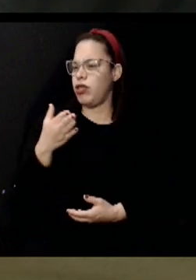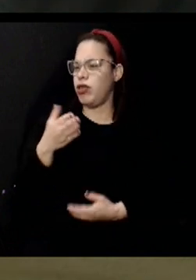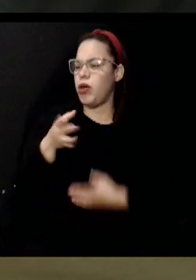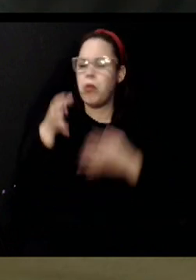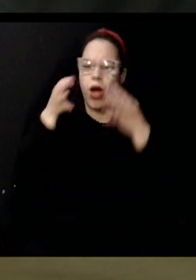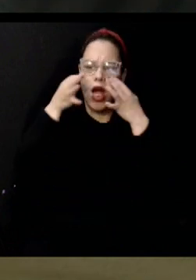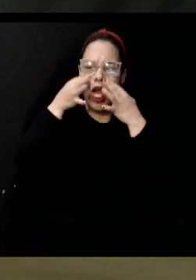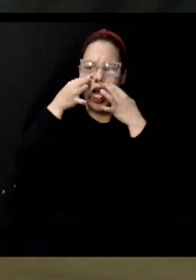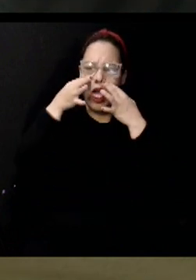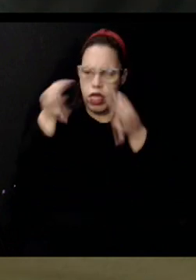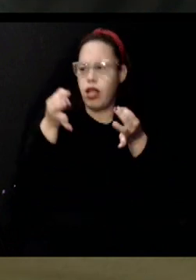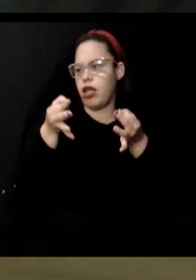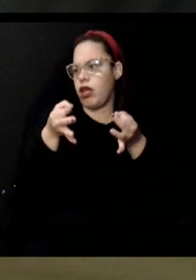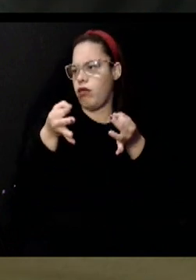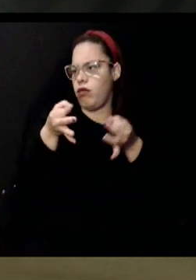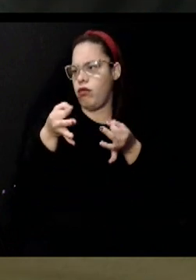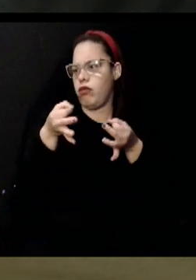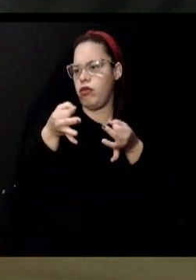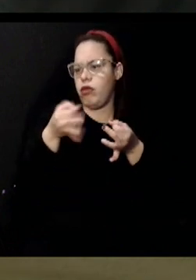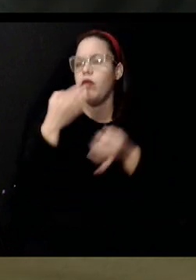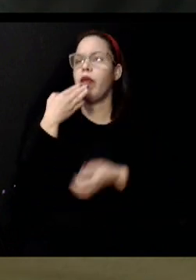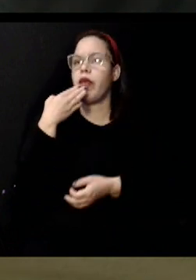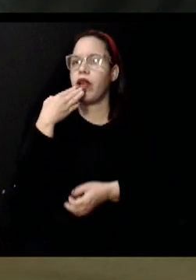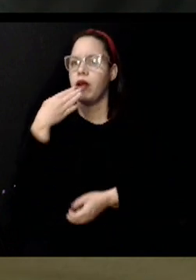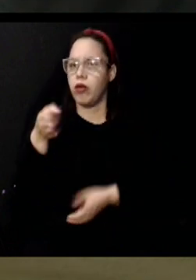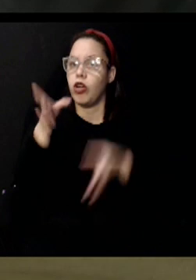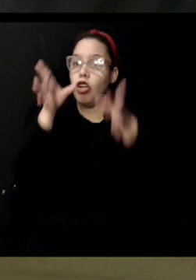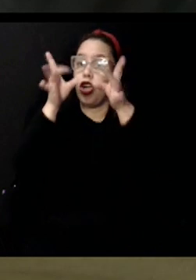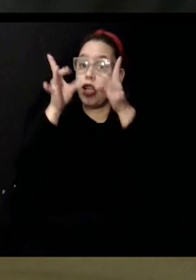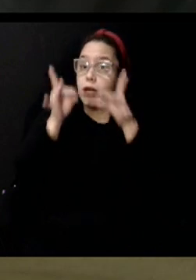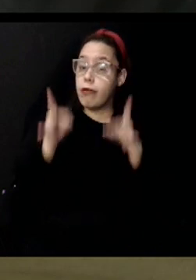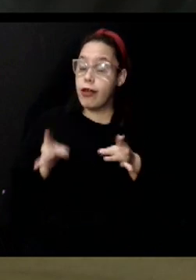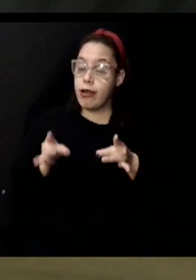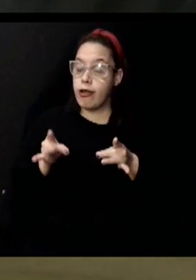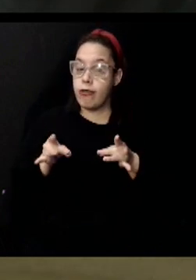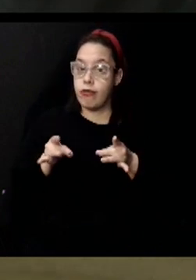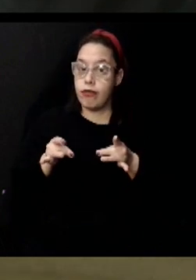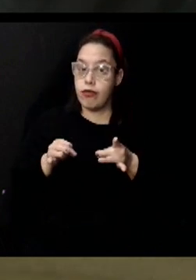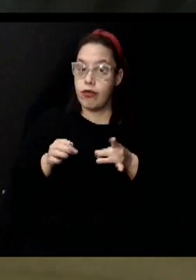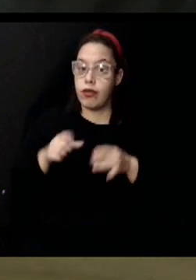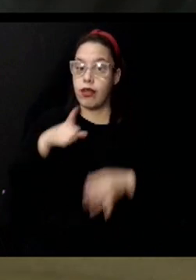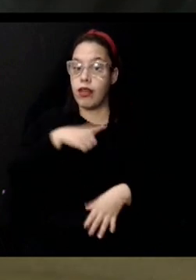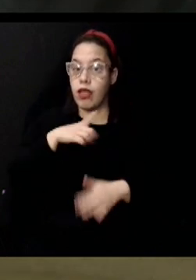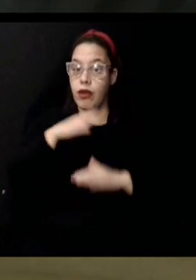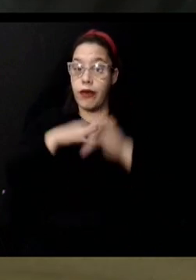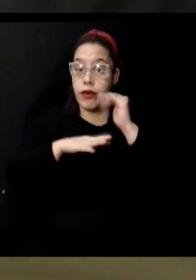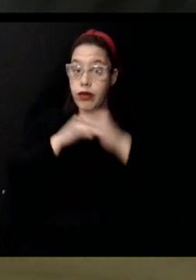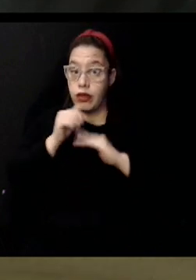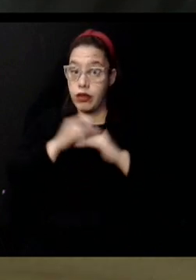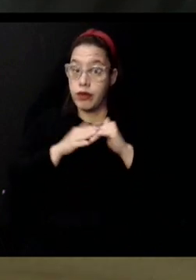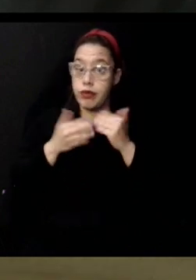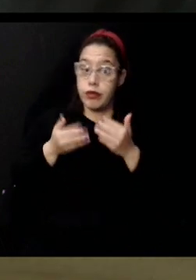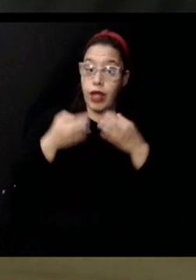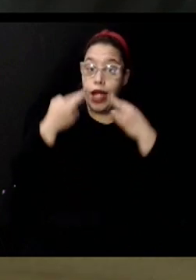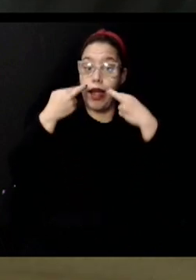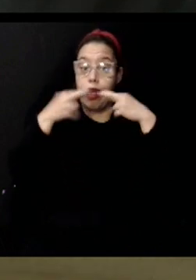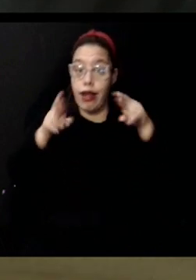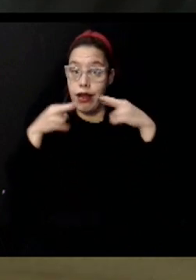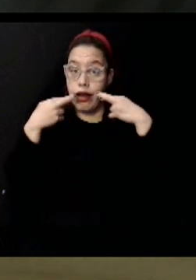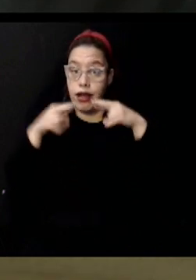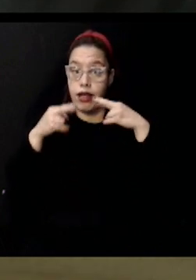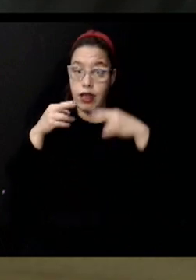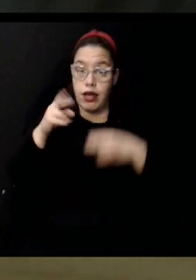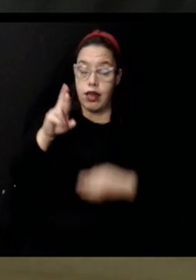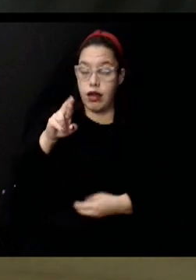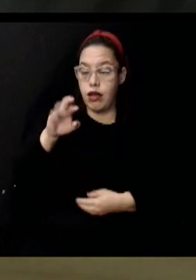a partir dessa reivindicação tem a ação, né. Então Aham. o reclamar, reclamação,